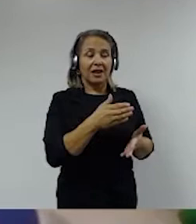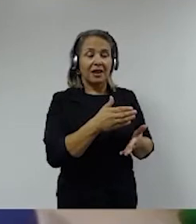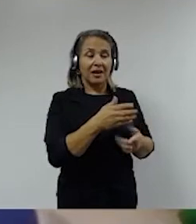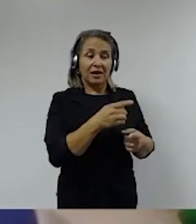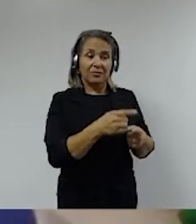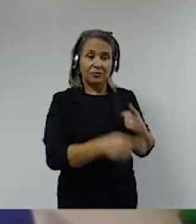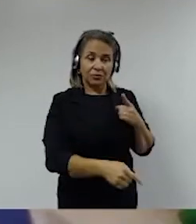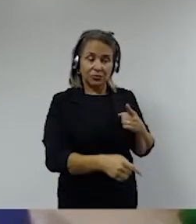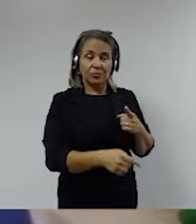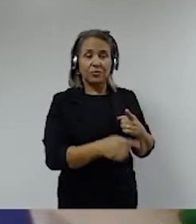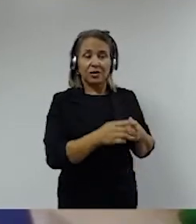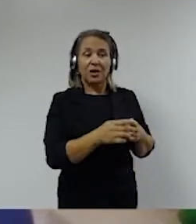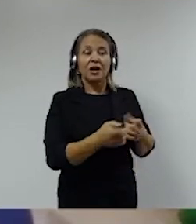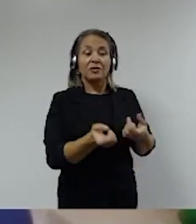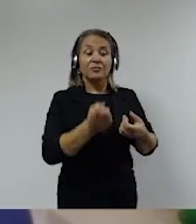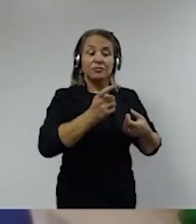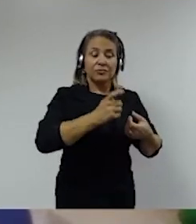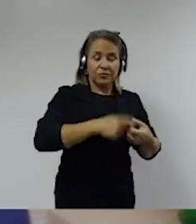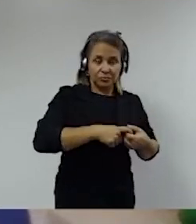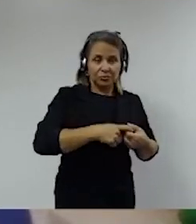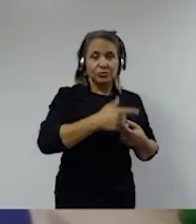e voltou a vigorar a resolução